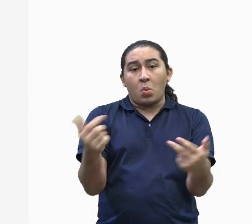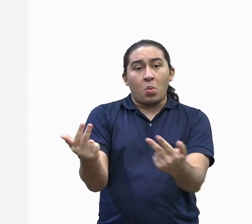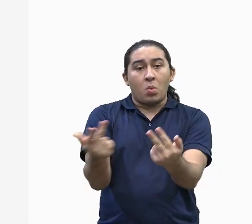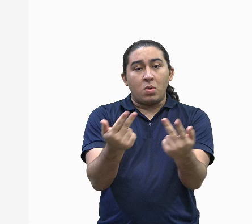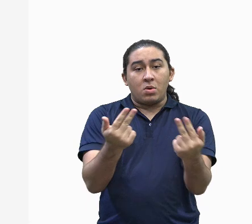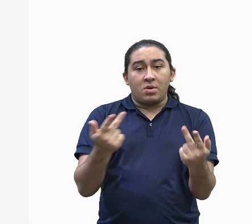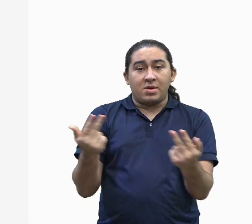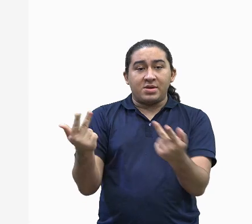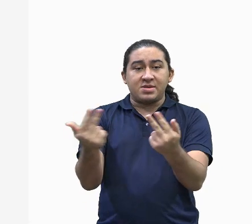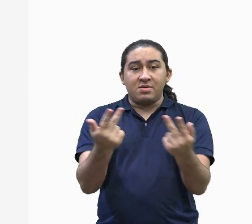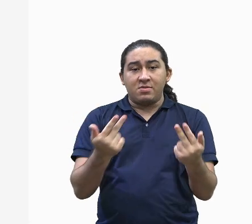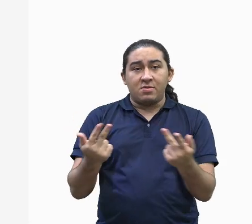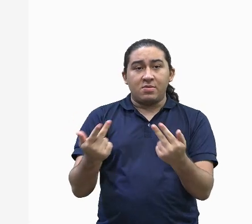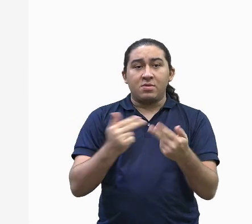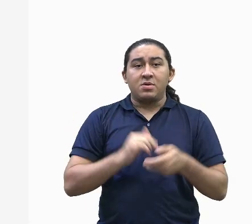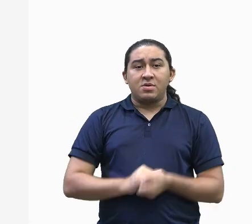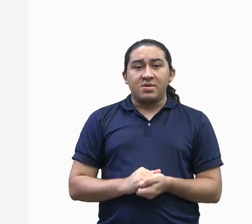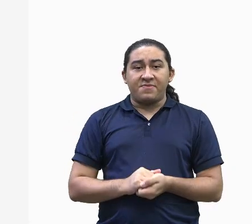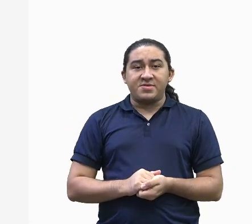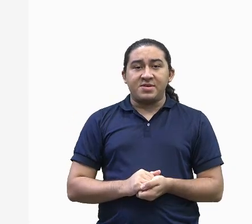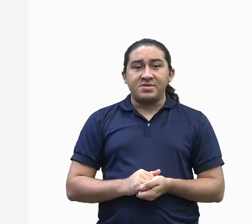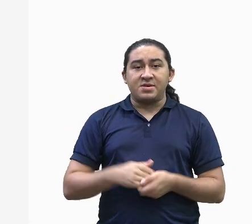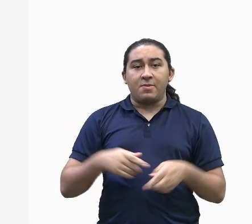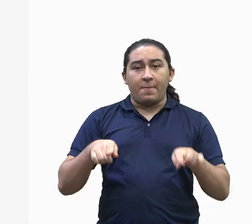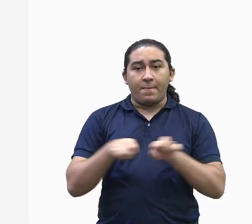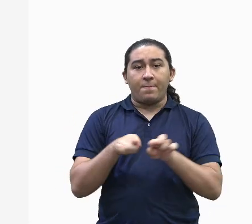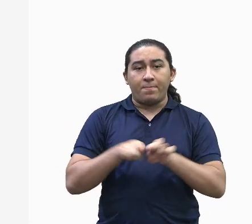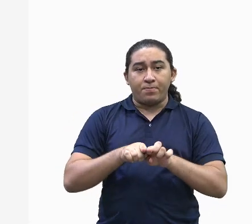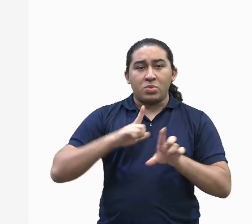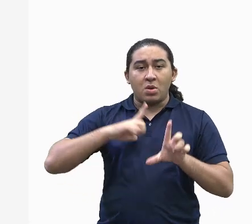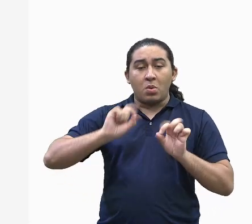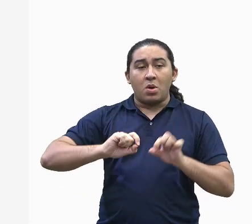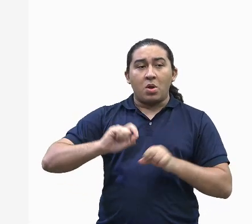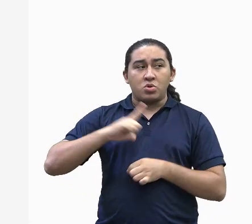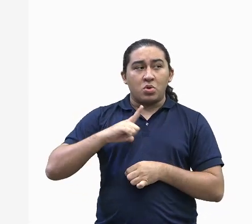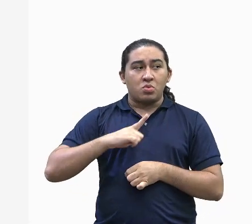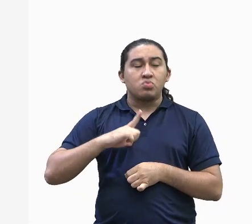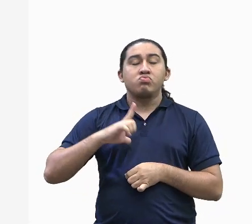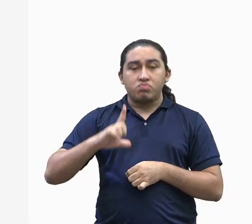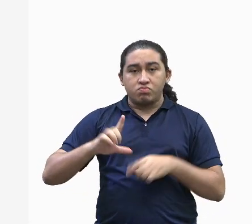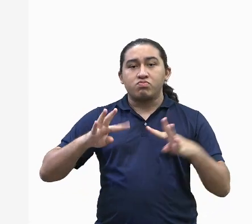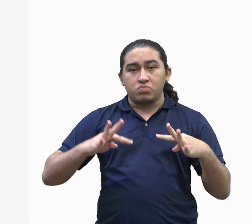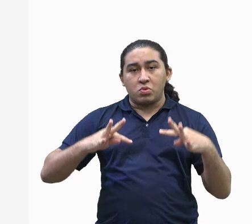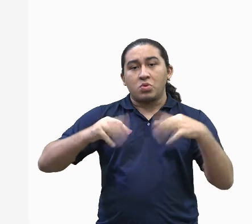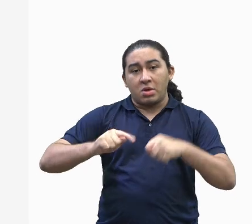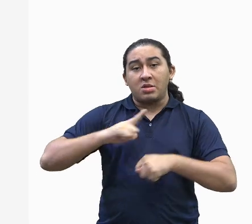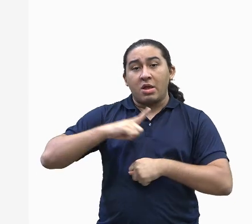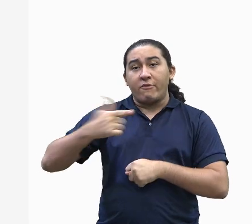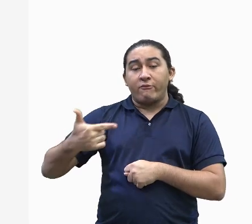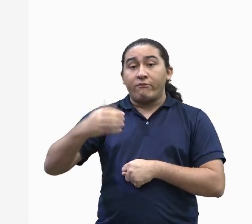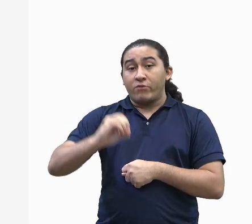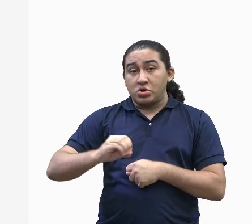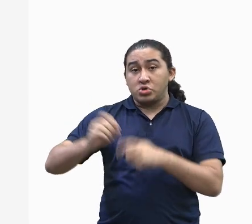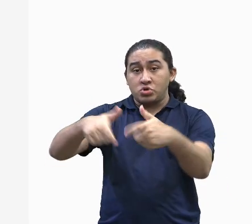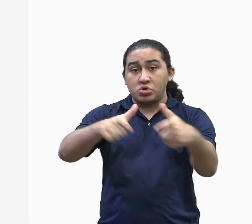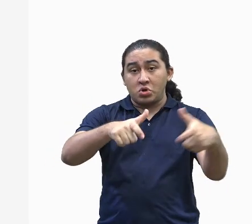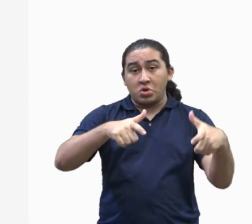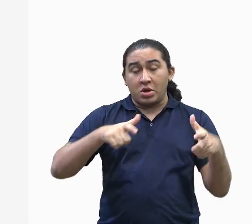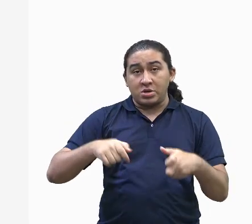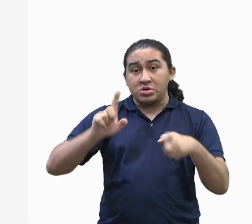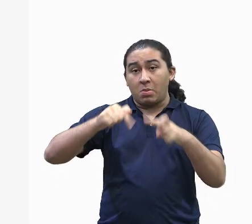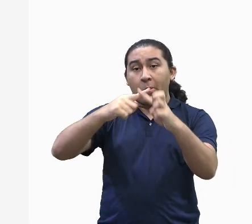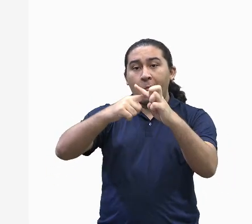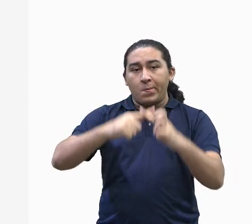Barra, Maracanã e Deodoro, que no total contemplam 20 locais de